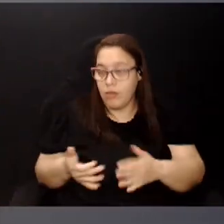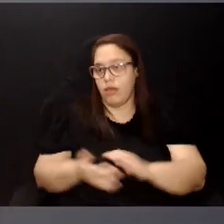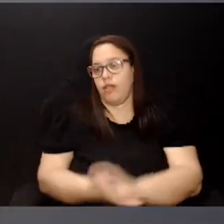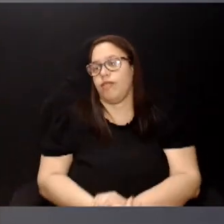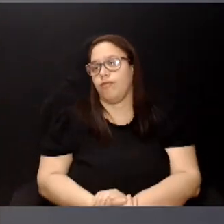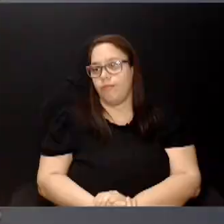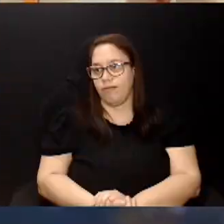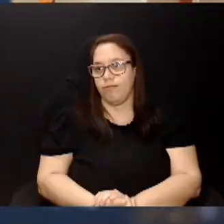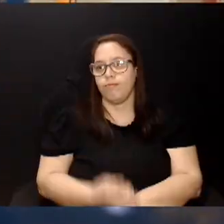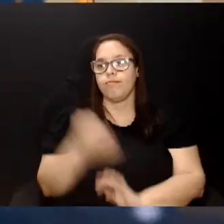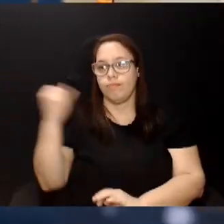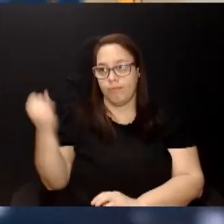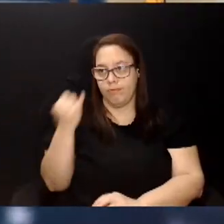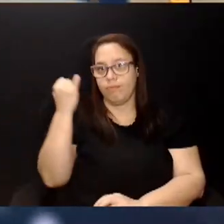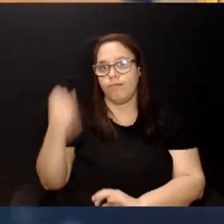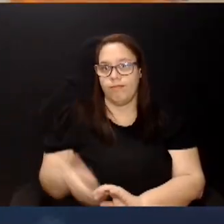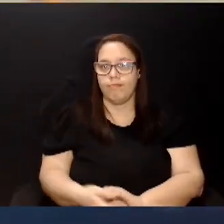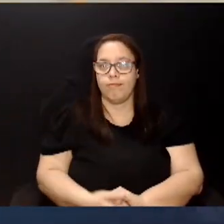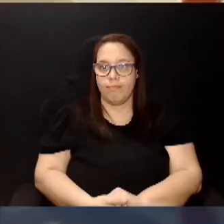É muito importante.